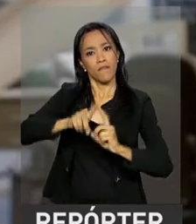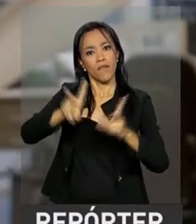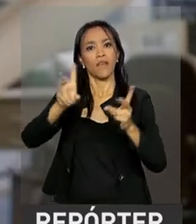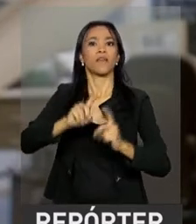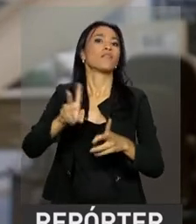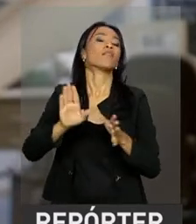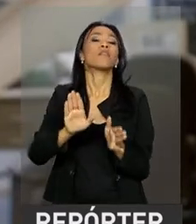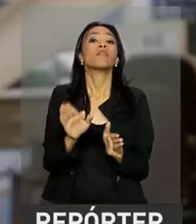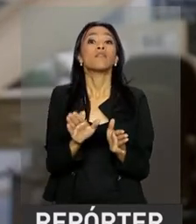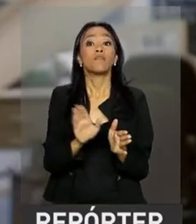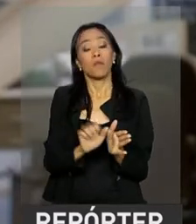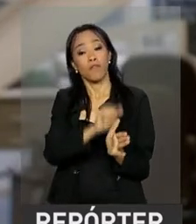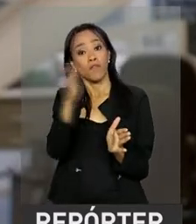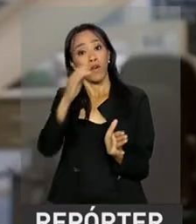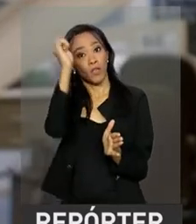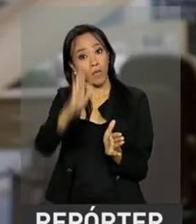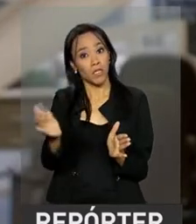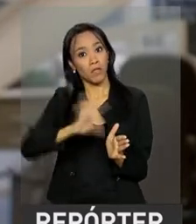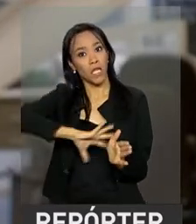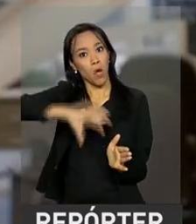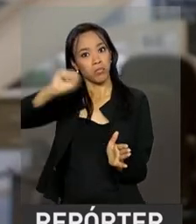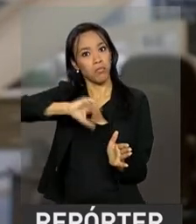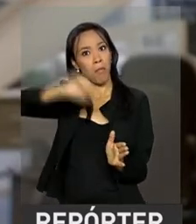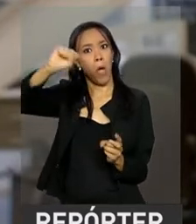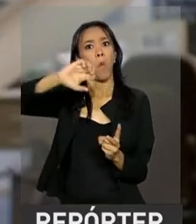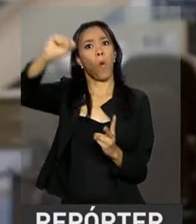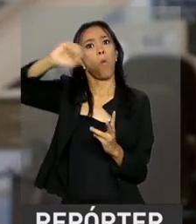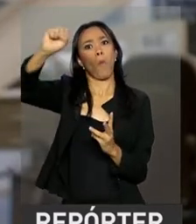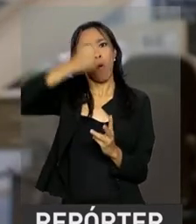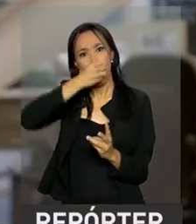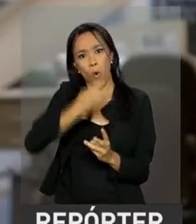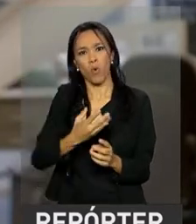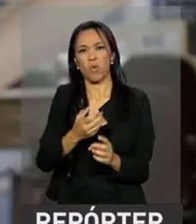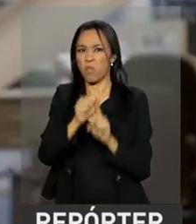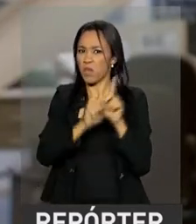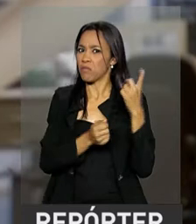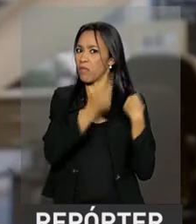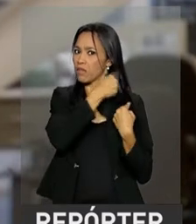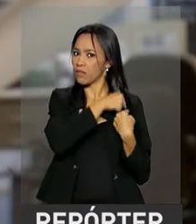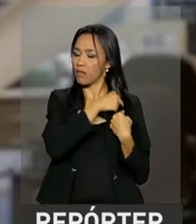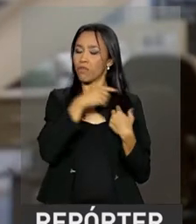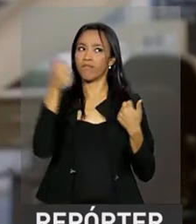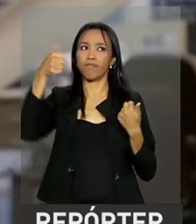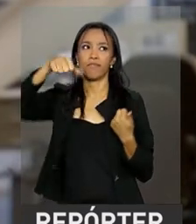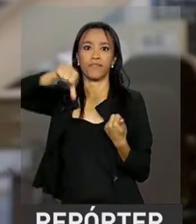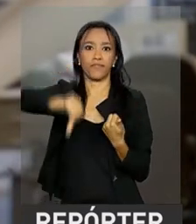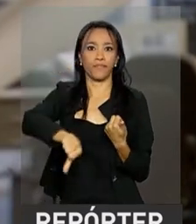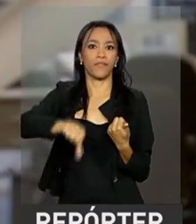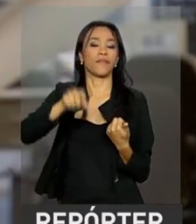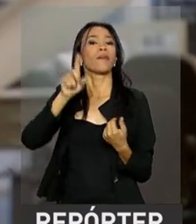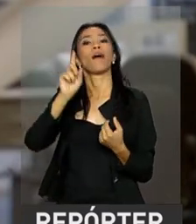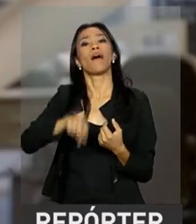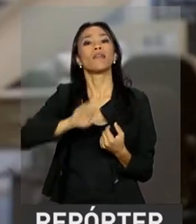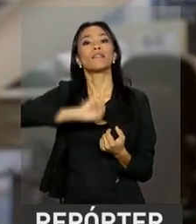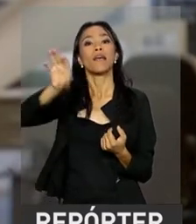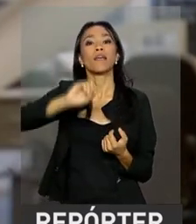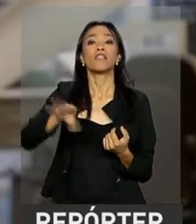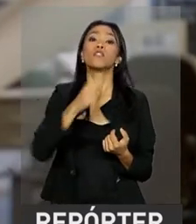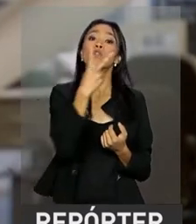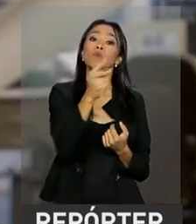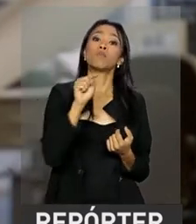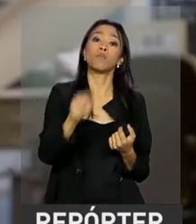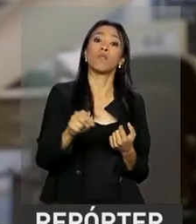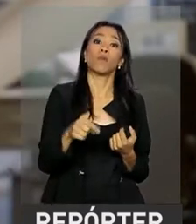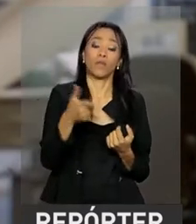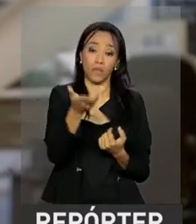recordes a cada mês em março do ano passado o quadro era outro brasil havia registrado a saída de dois milhões quinhentos e quarenta